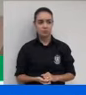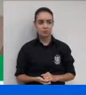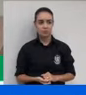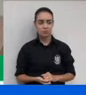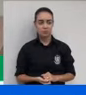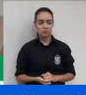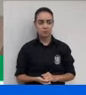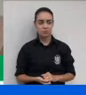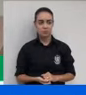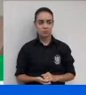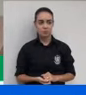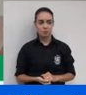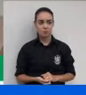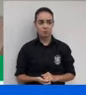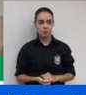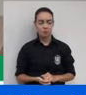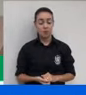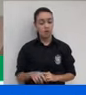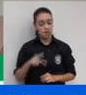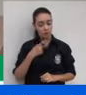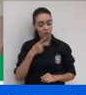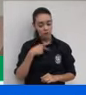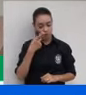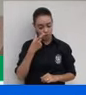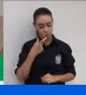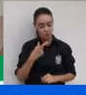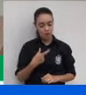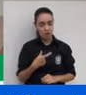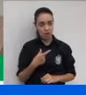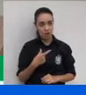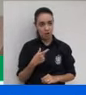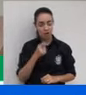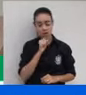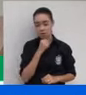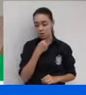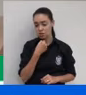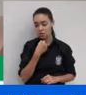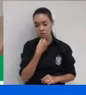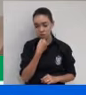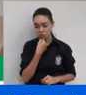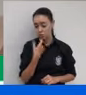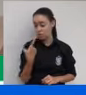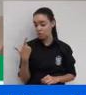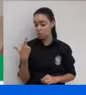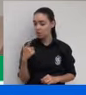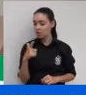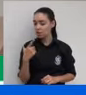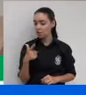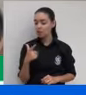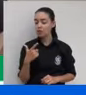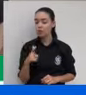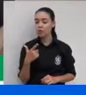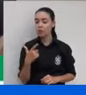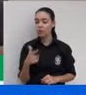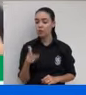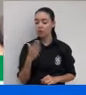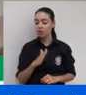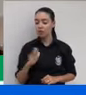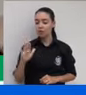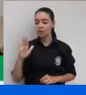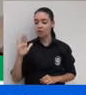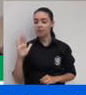Dr Marcelo que em Souza não tinha ainda o candidato não tem quem ganhe e hoje eu tô provando Quanto é hoje do